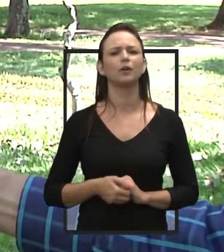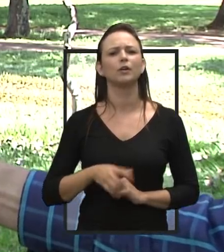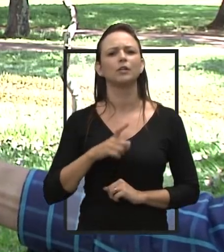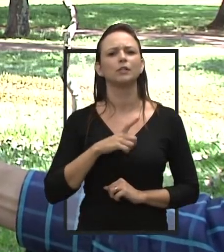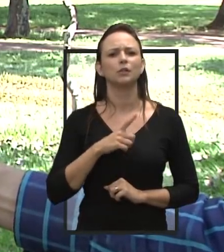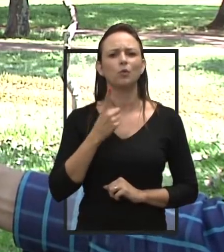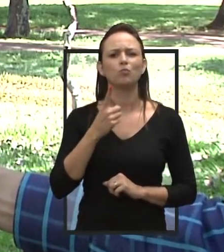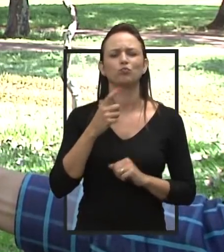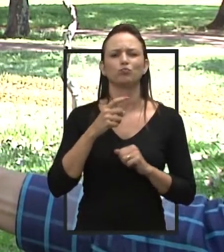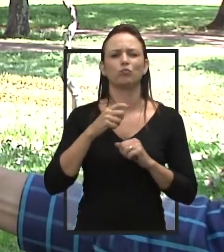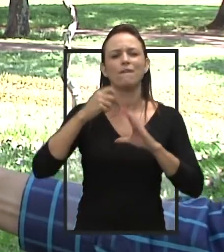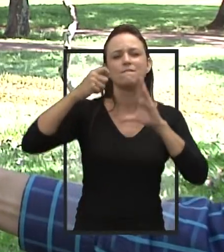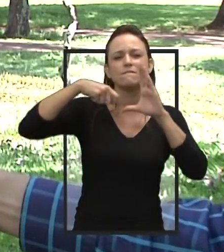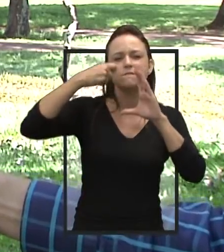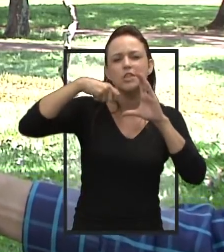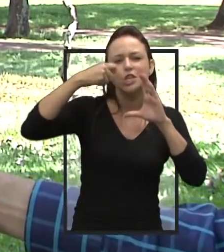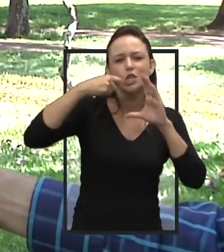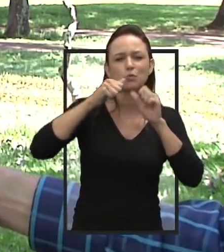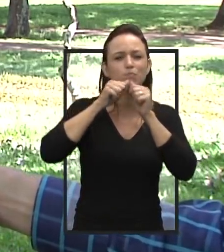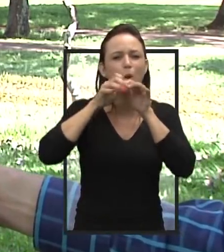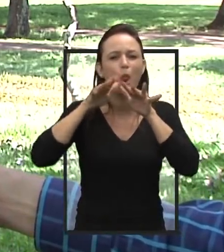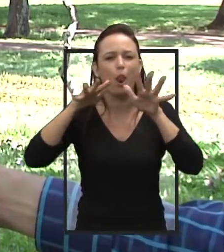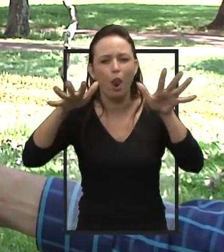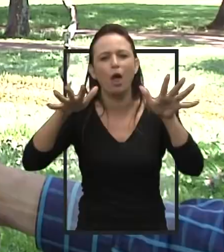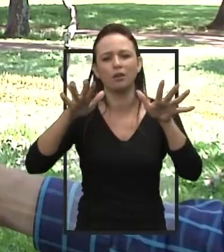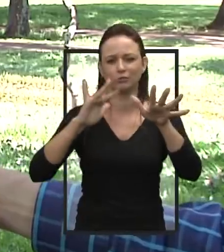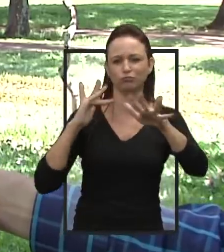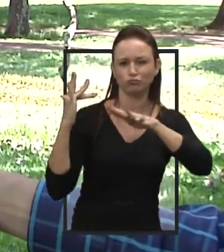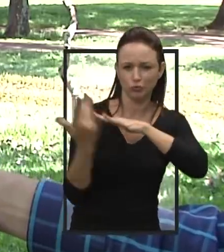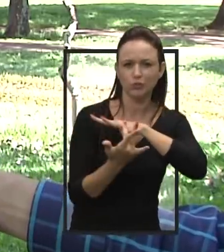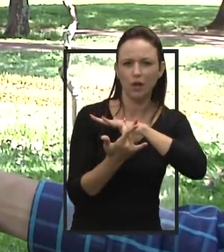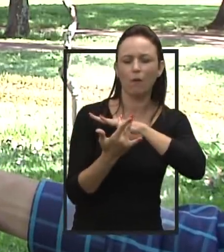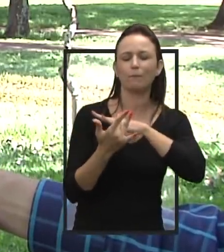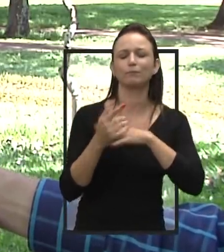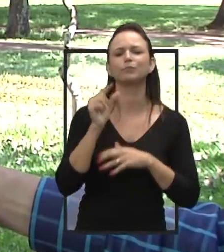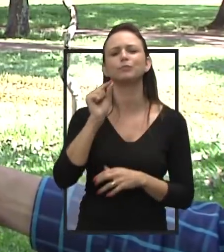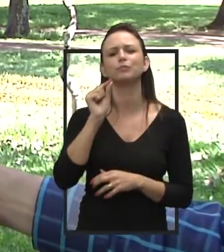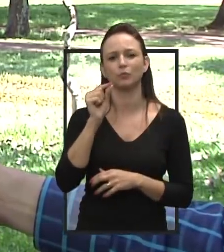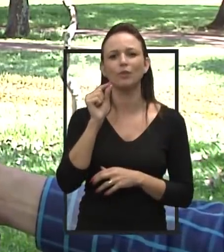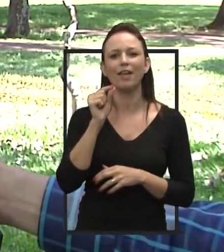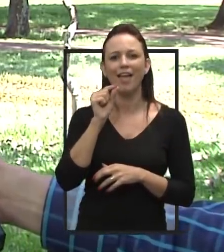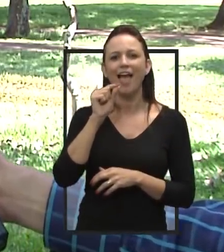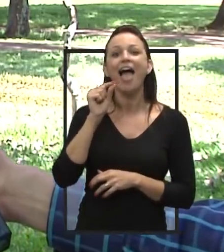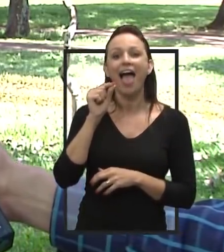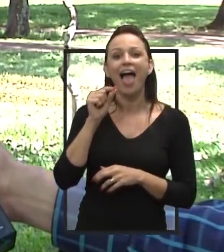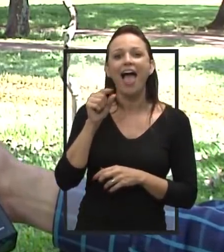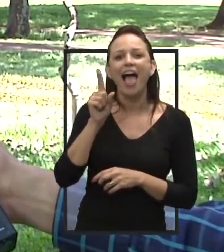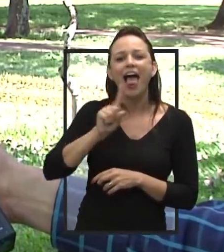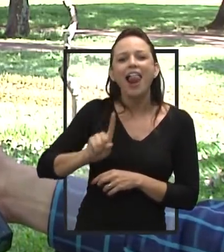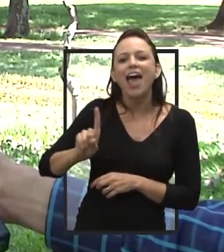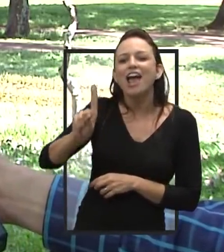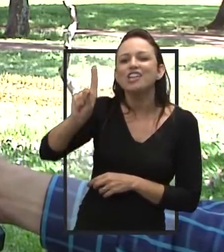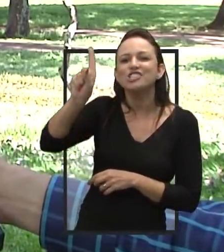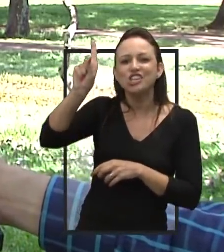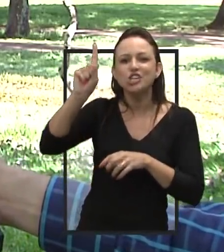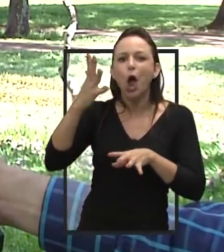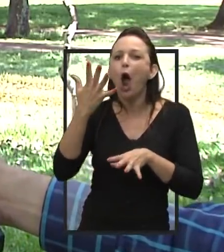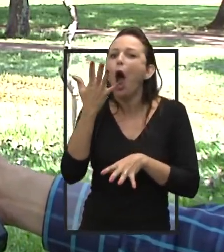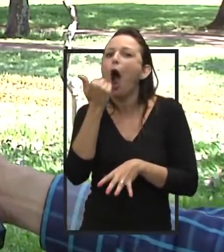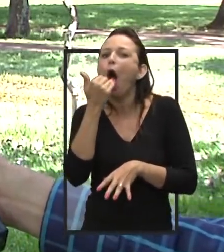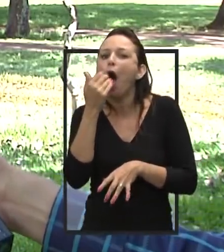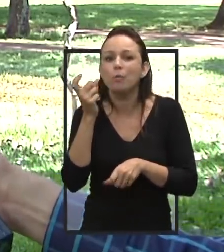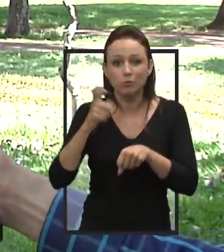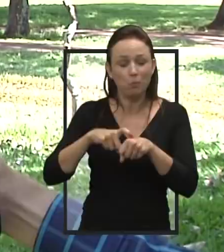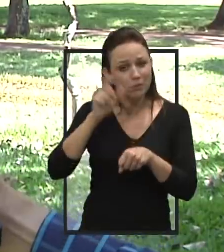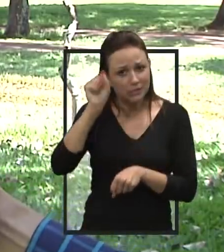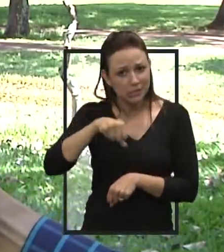Um vídeo que tem corroído bastante nas redes sociais é de uma lagartixa comendo um escorpião. Sim, as lagartixas